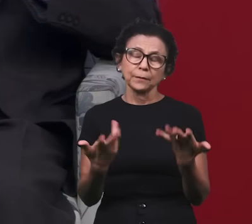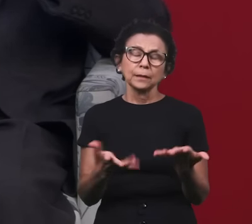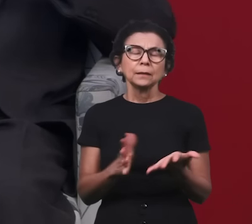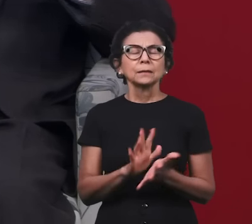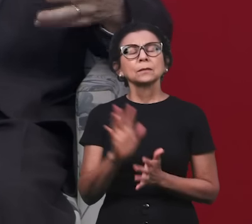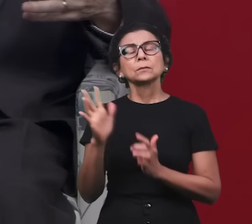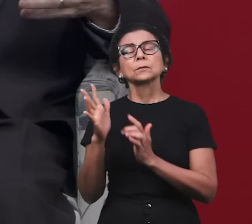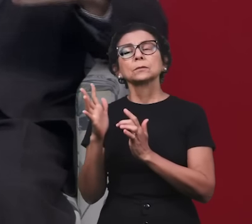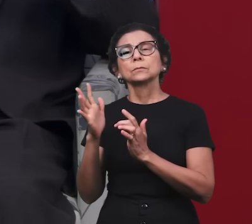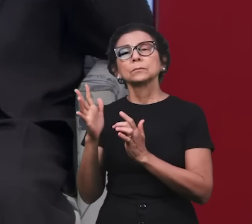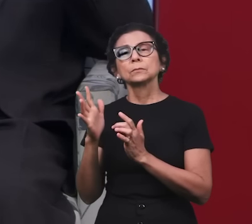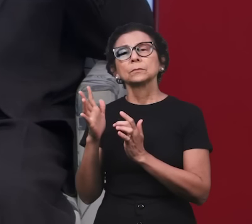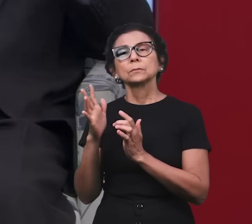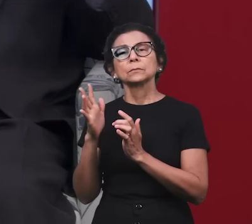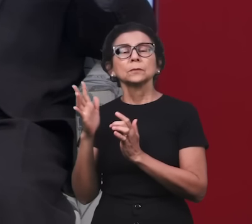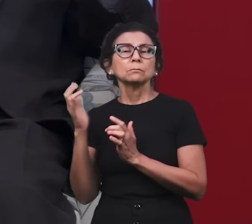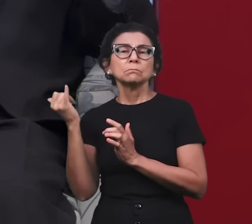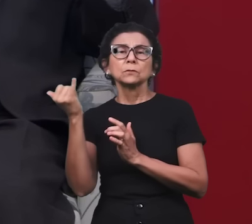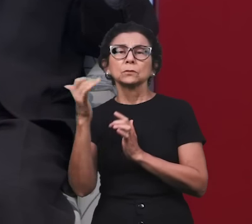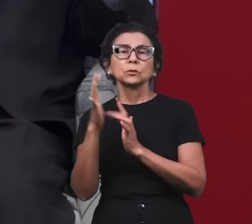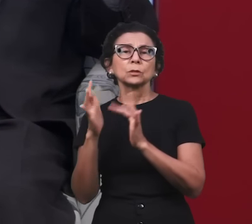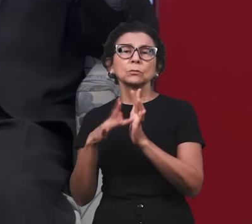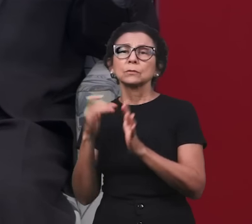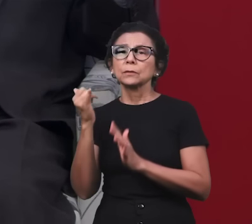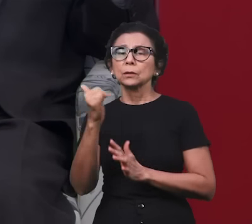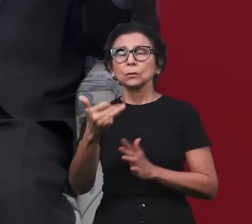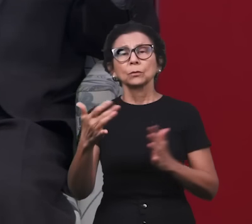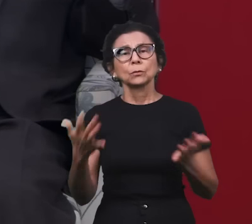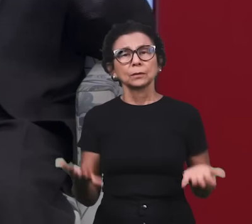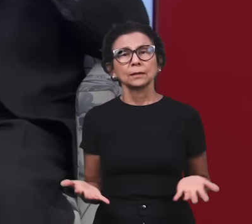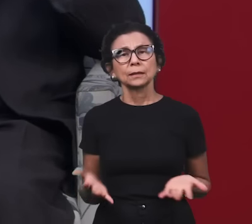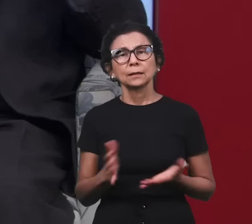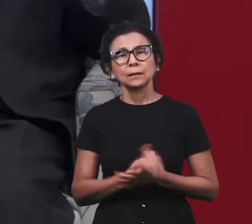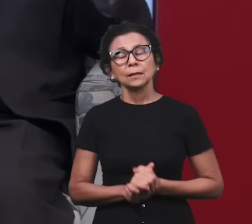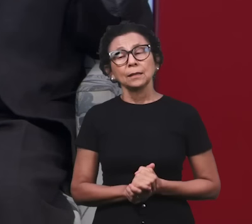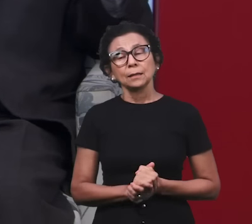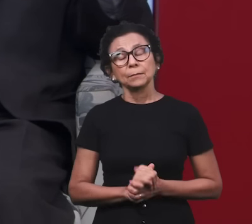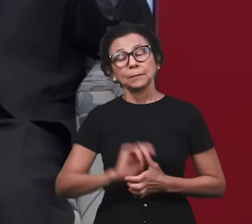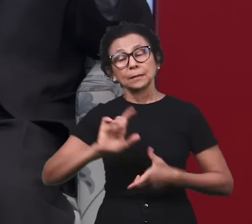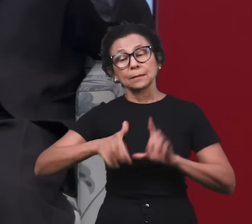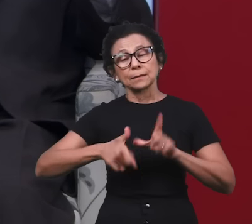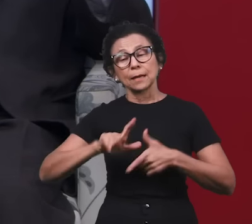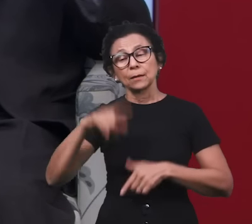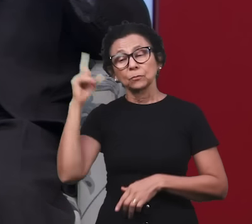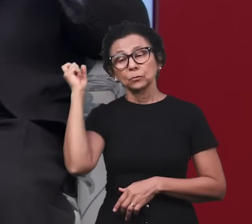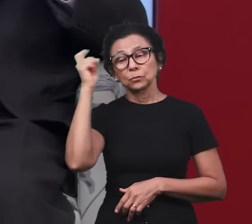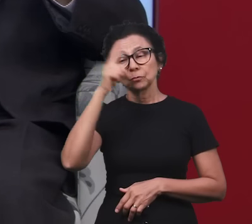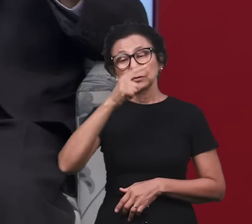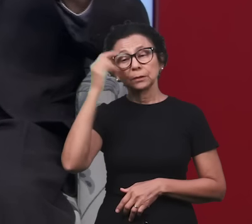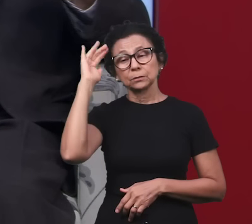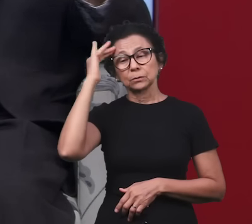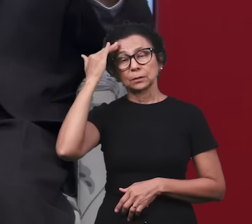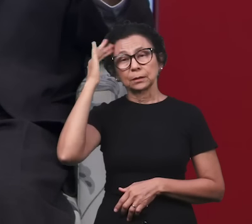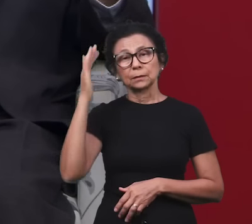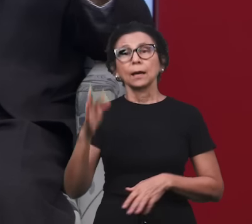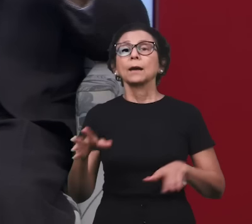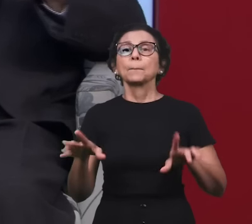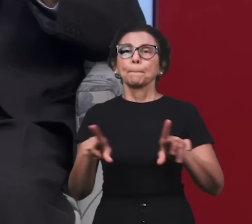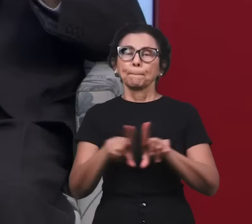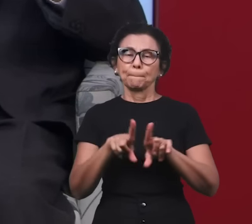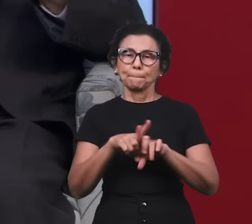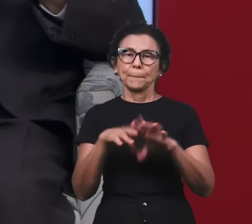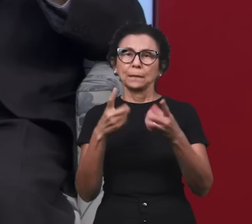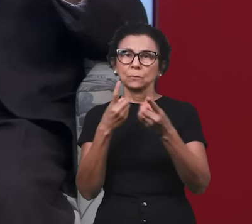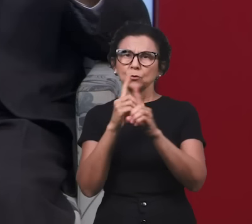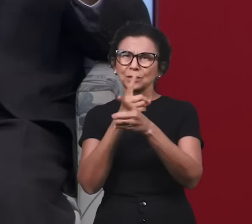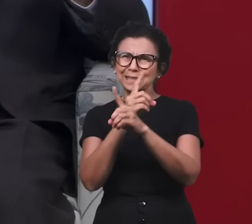estava dizendo que ia fazer um novo acordo. Muito difícil de Israel entender isso. Lembramos aqui que os discípulos também